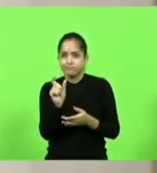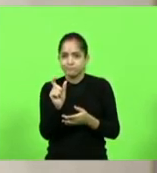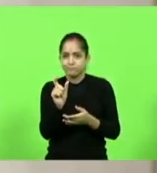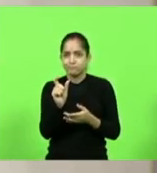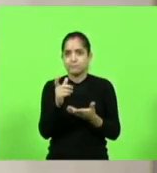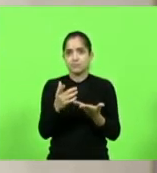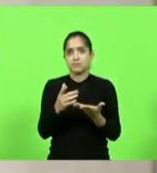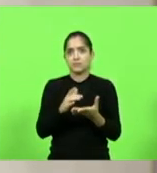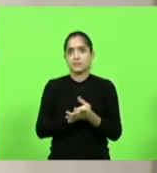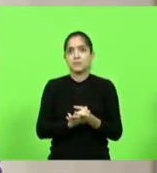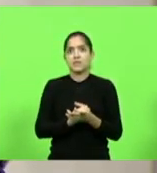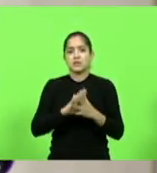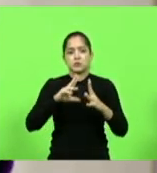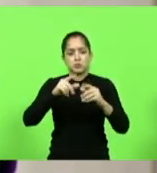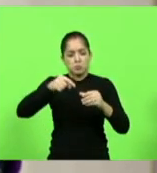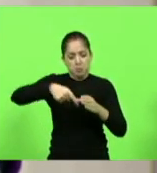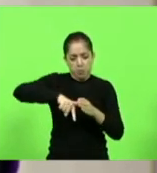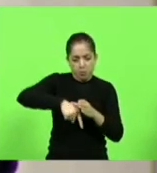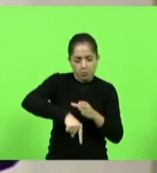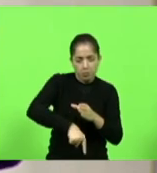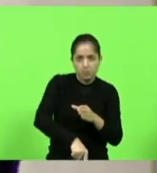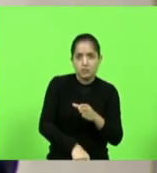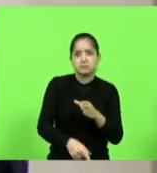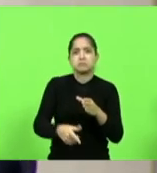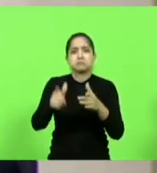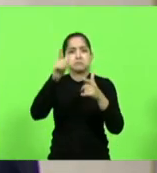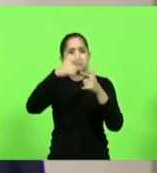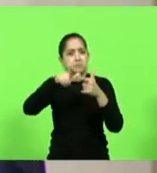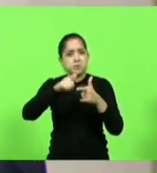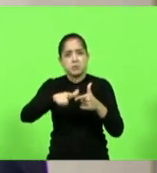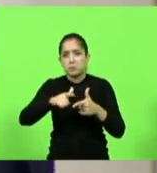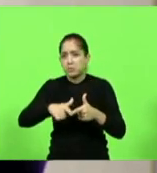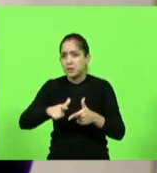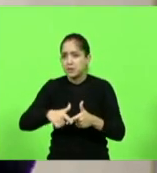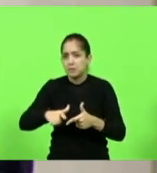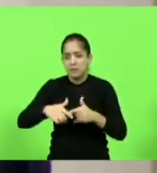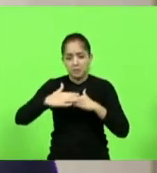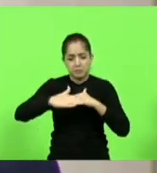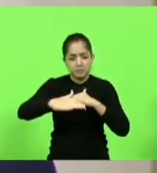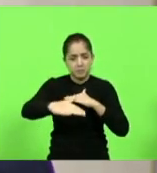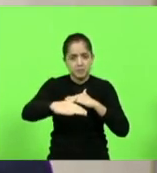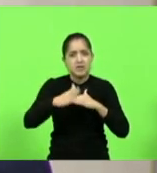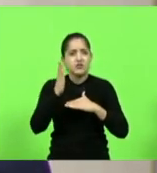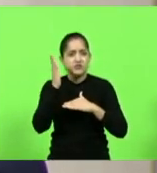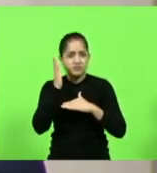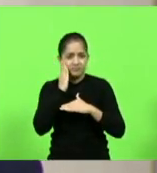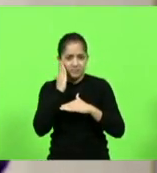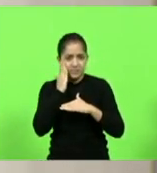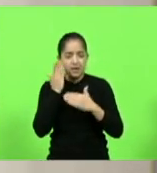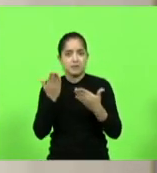F, toda esburacada, toda detonada. Quem já andou na 470 aqui?